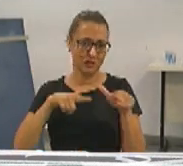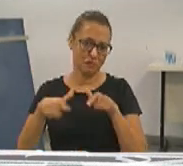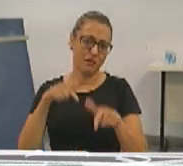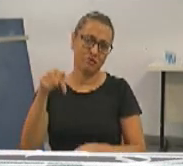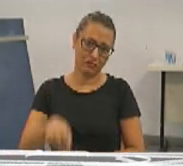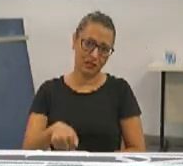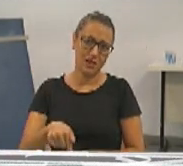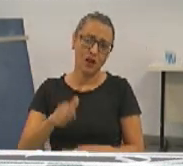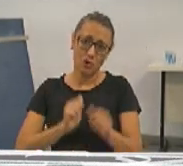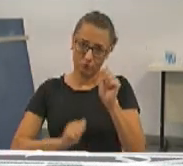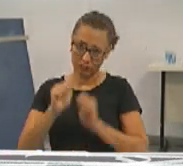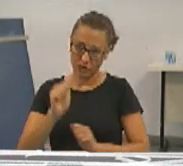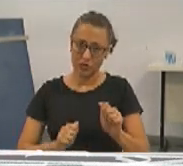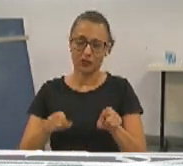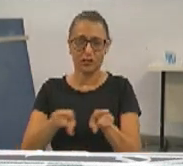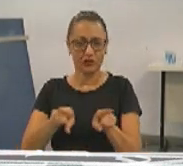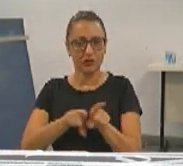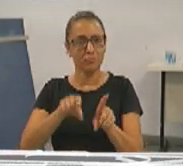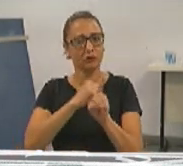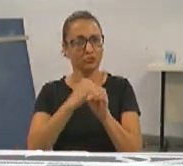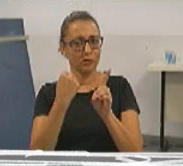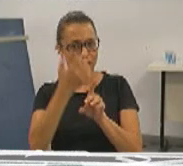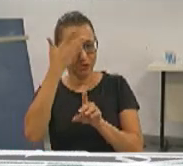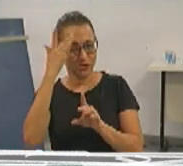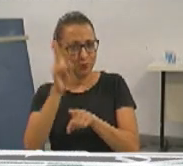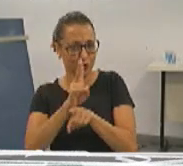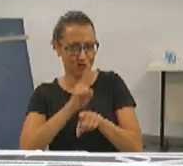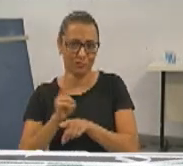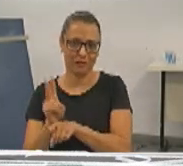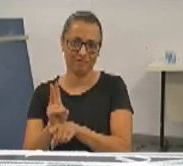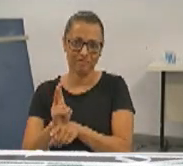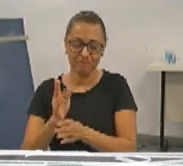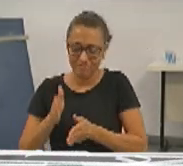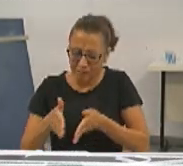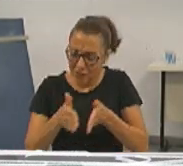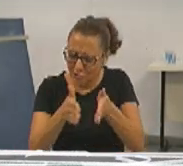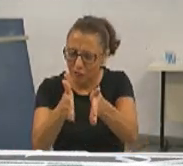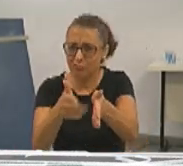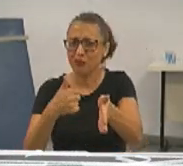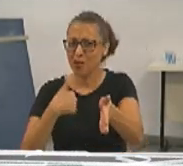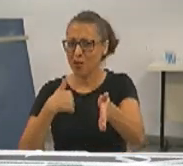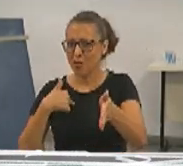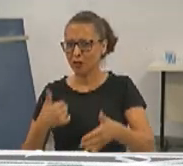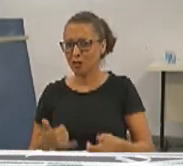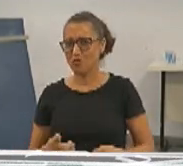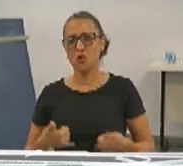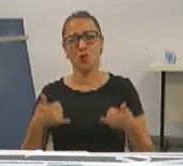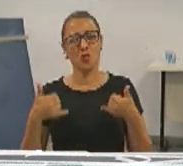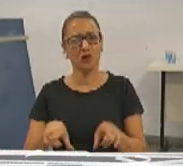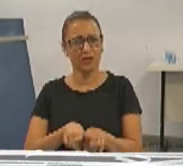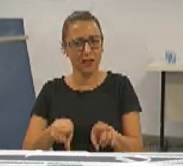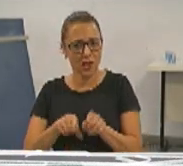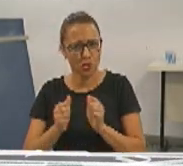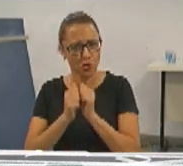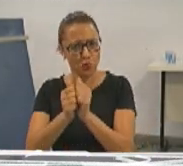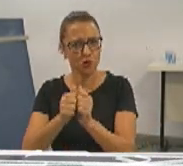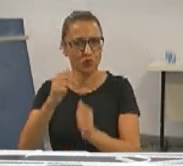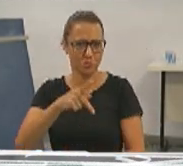tanto administrativos como assistenciais. Nessa caminhada, tenho a honra de ser acompanhado pela professora